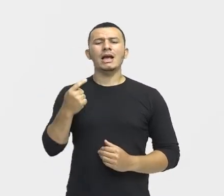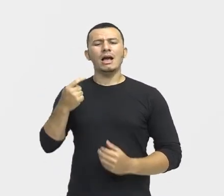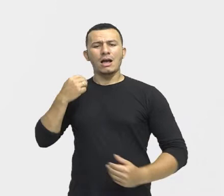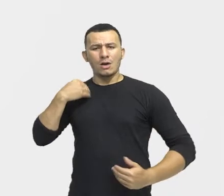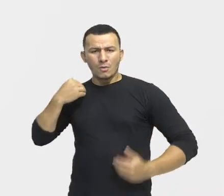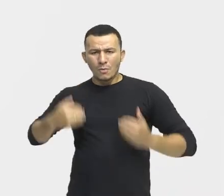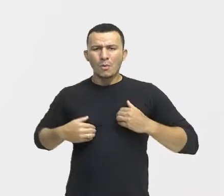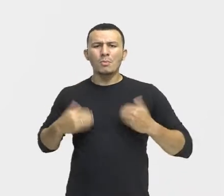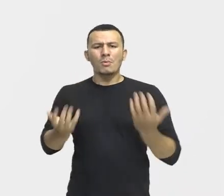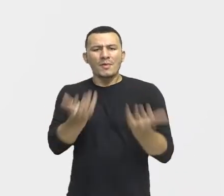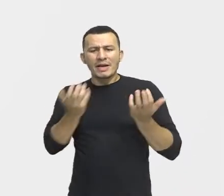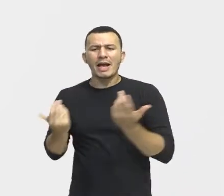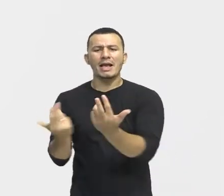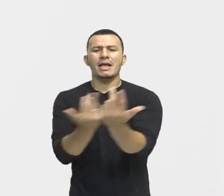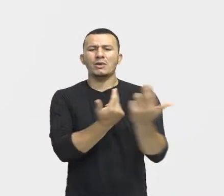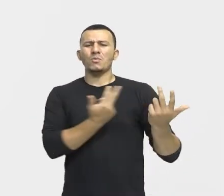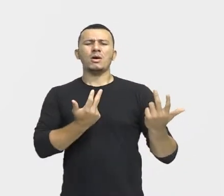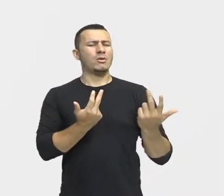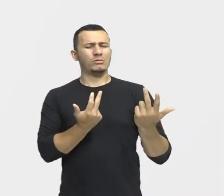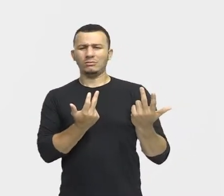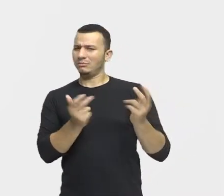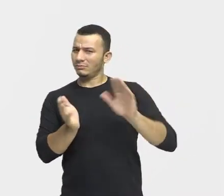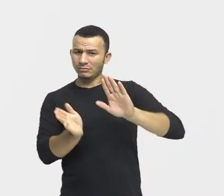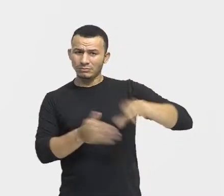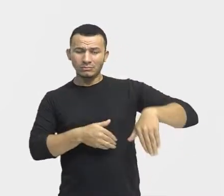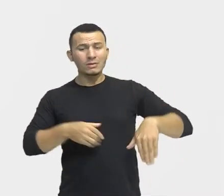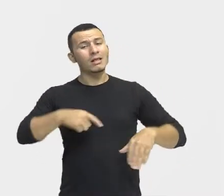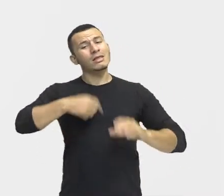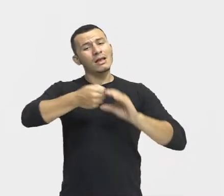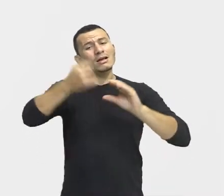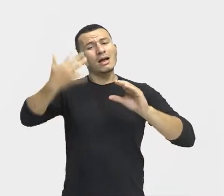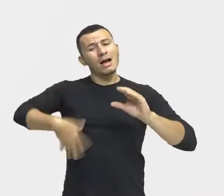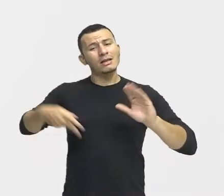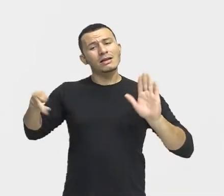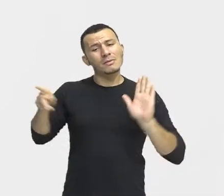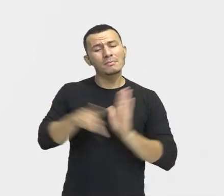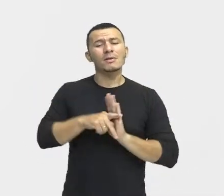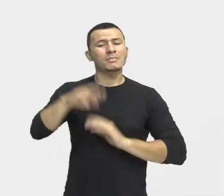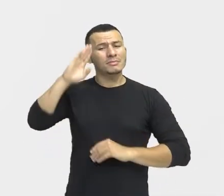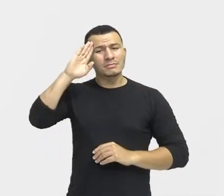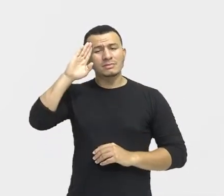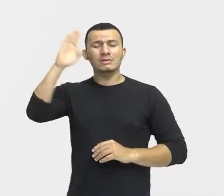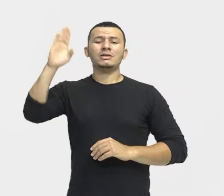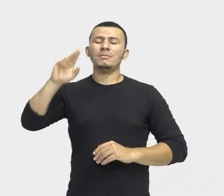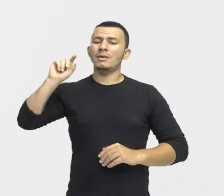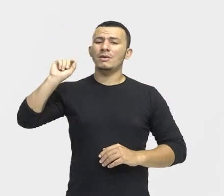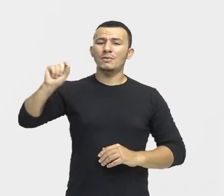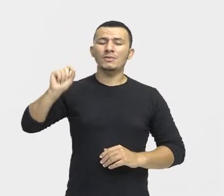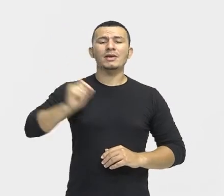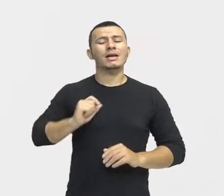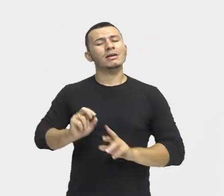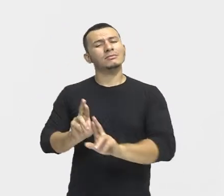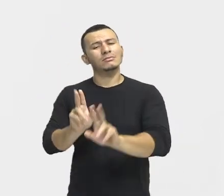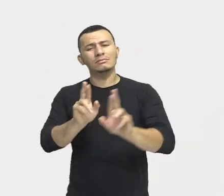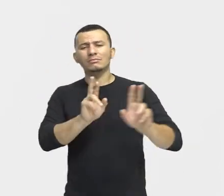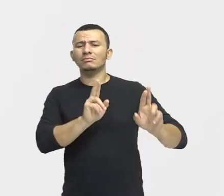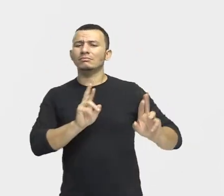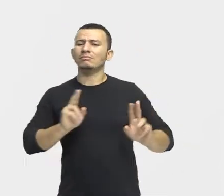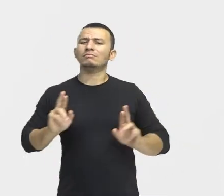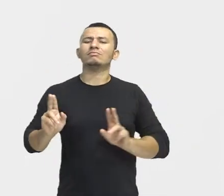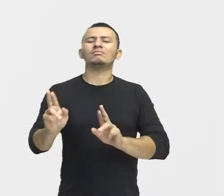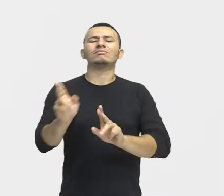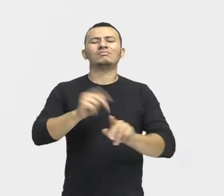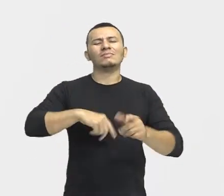de que estaríamos perdendo a nossa característica principal, que é a pluralidade, que é